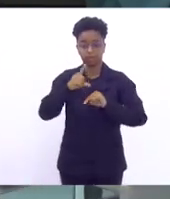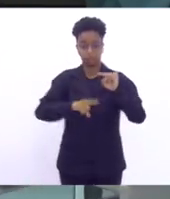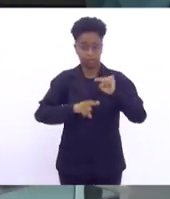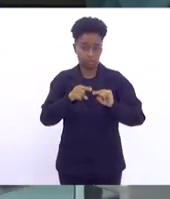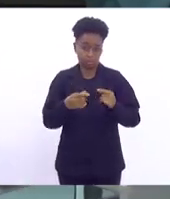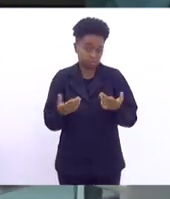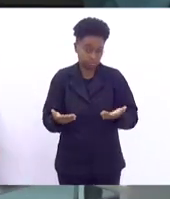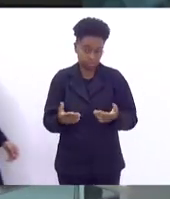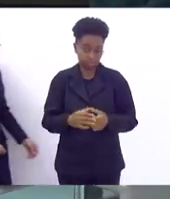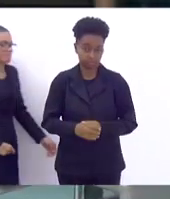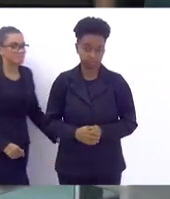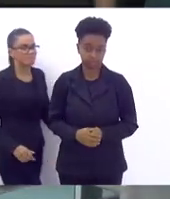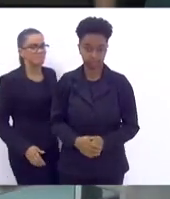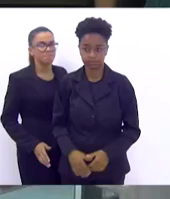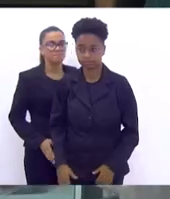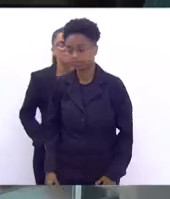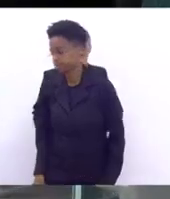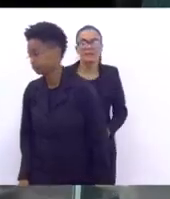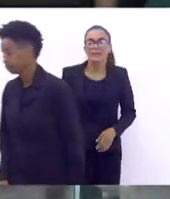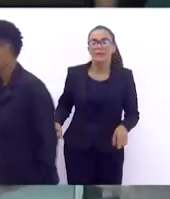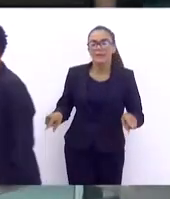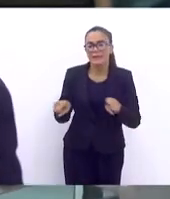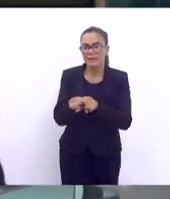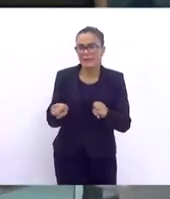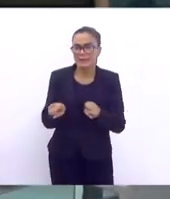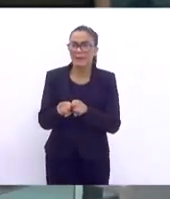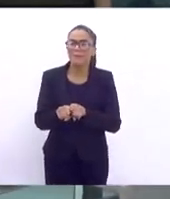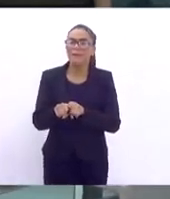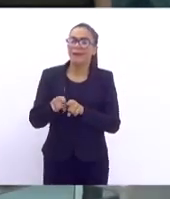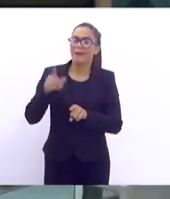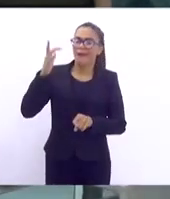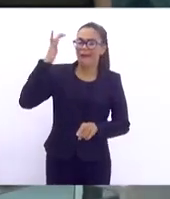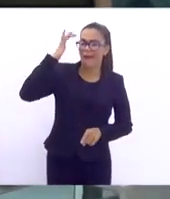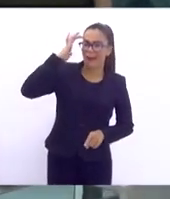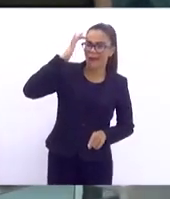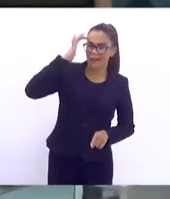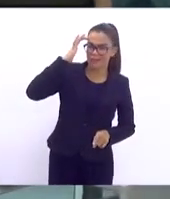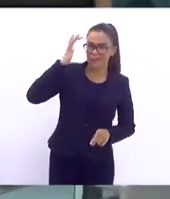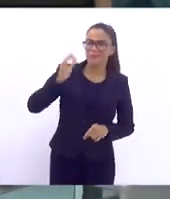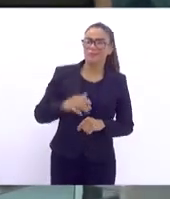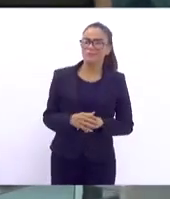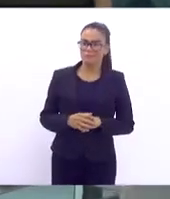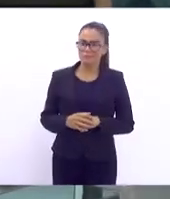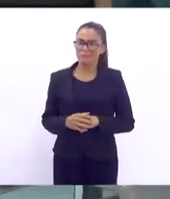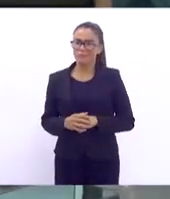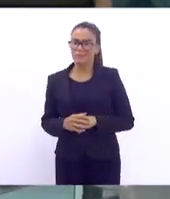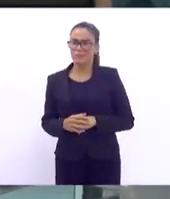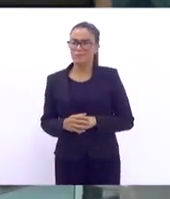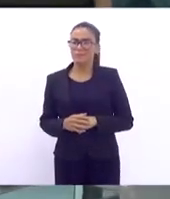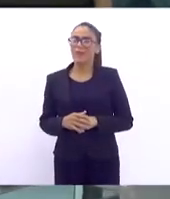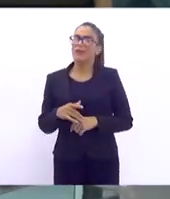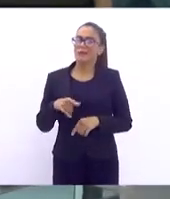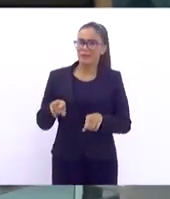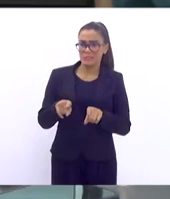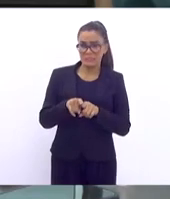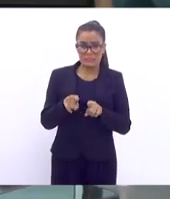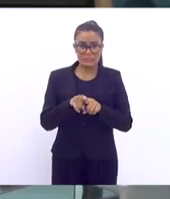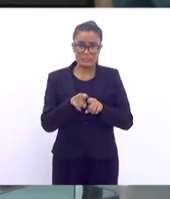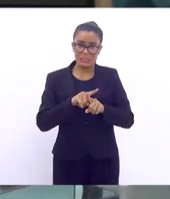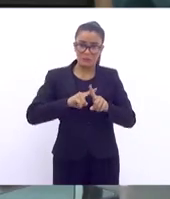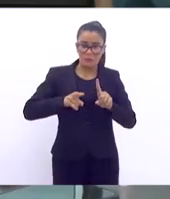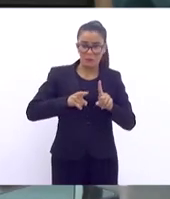e eu acho que também acho Na verdade é um instrumento quando tem alguma autoridade que ser Senhor